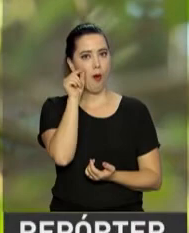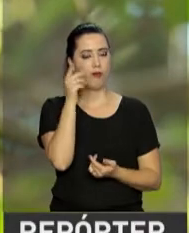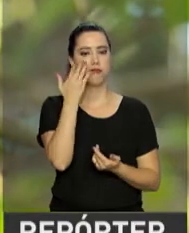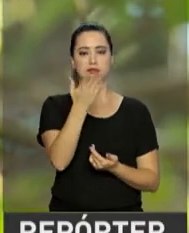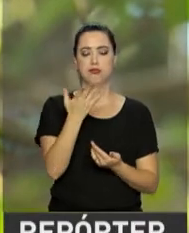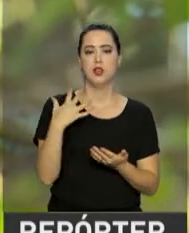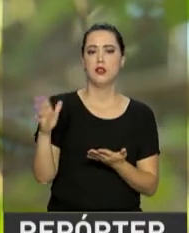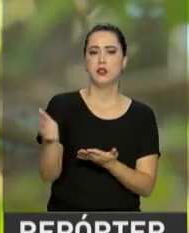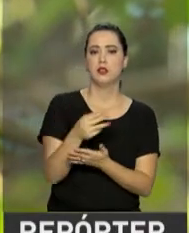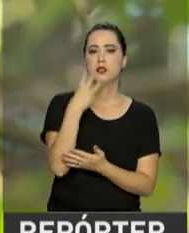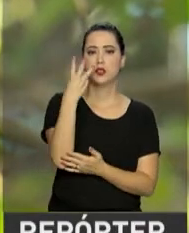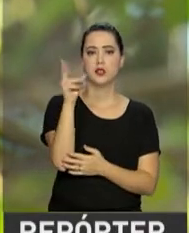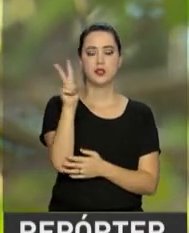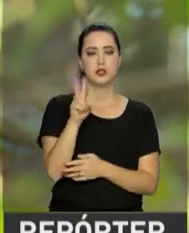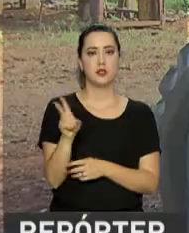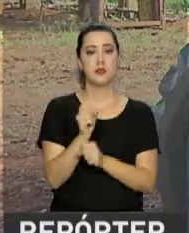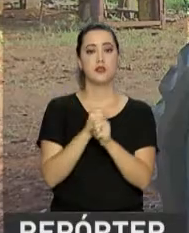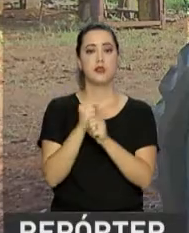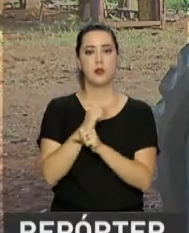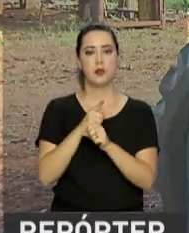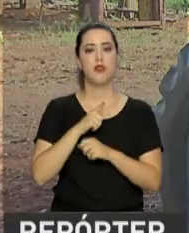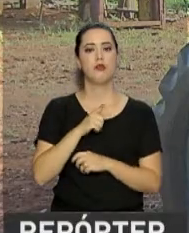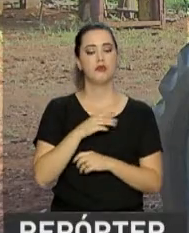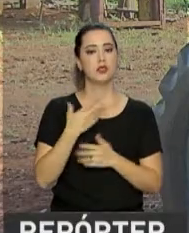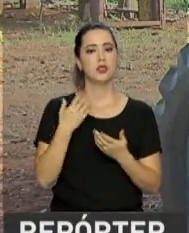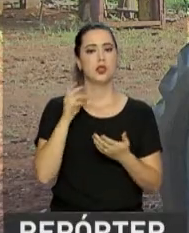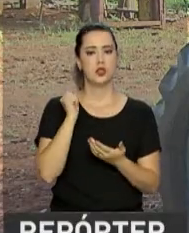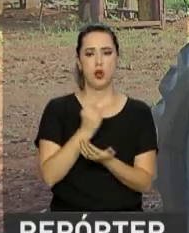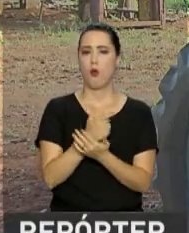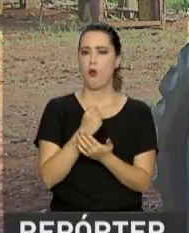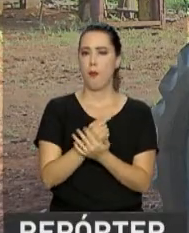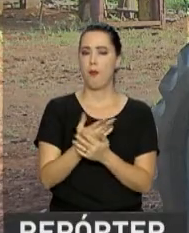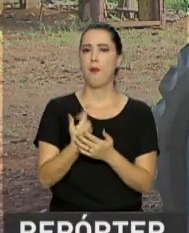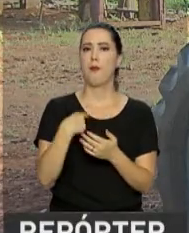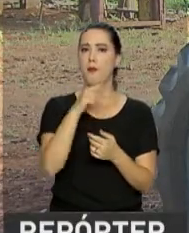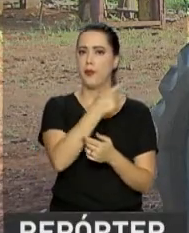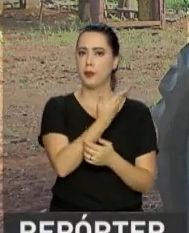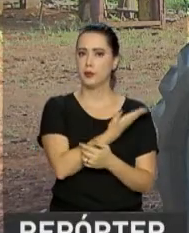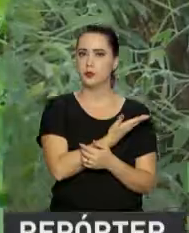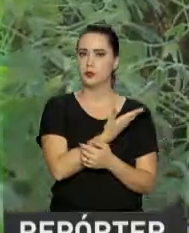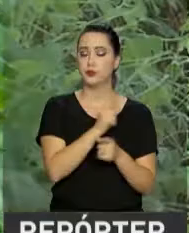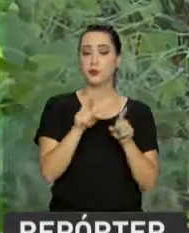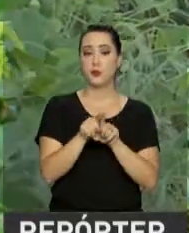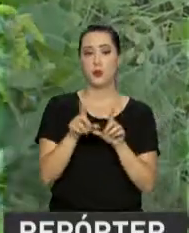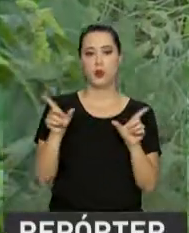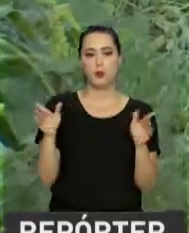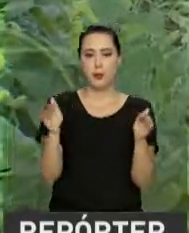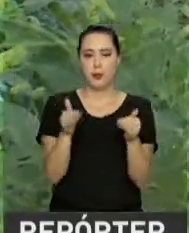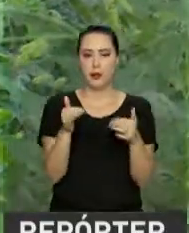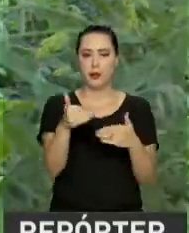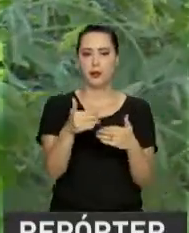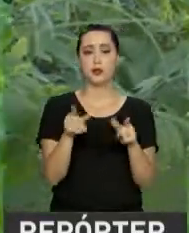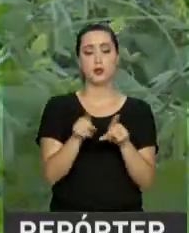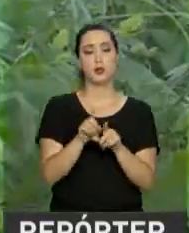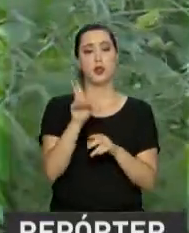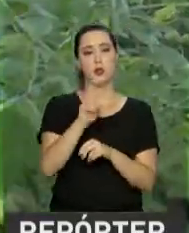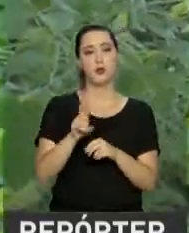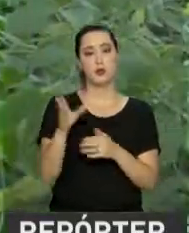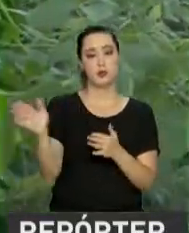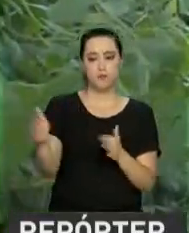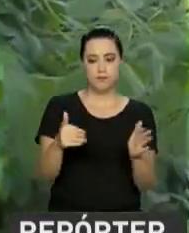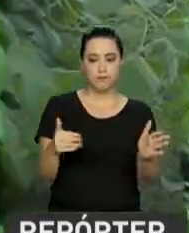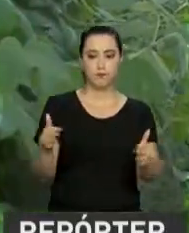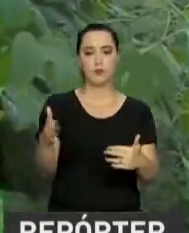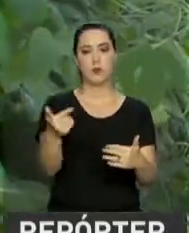maracujá três vezes por ano com dinheiro já conseguiu comprar um trator pequeno causados nas colheitas de maracujá